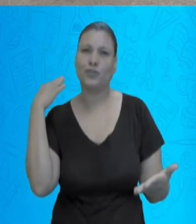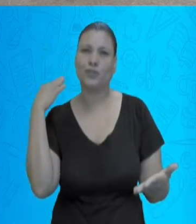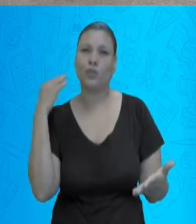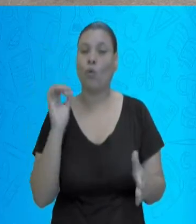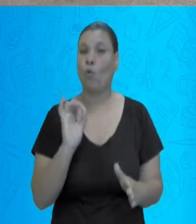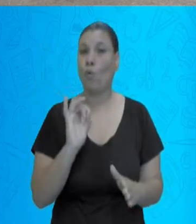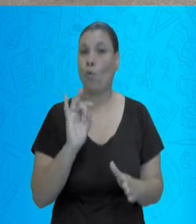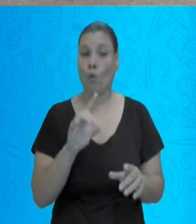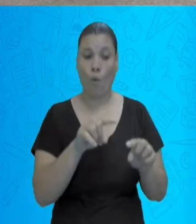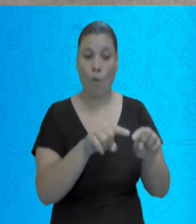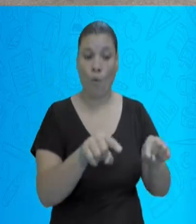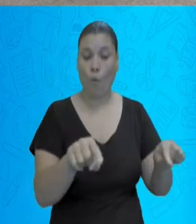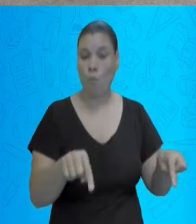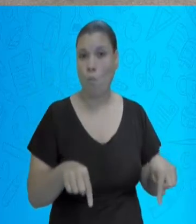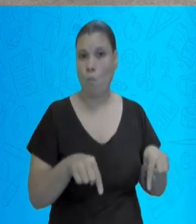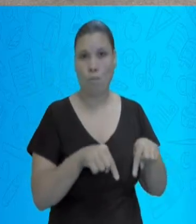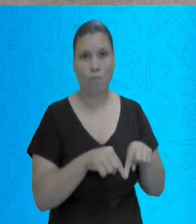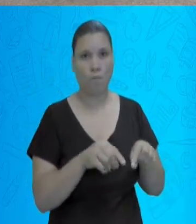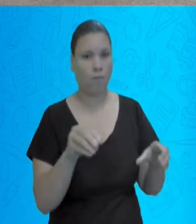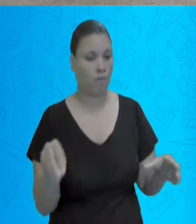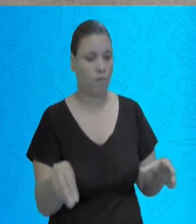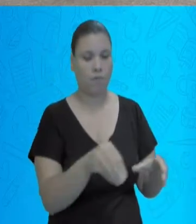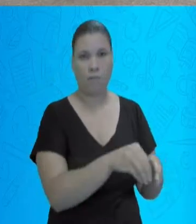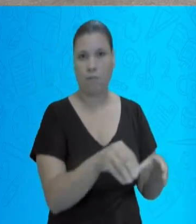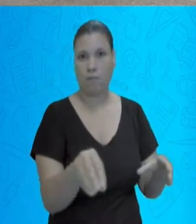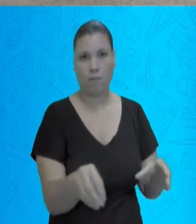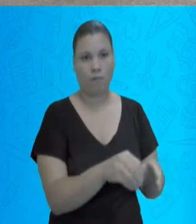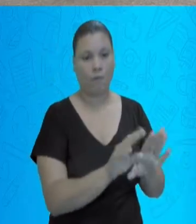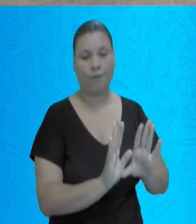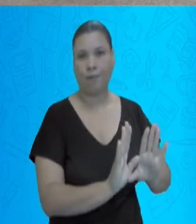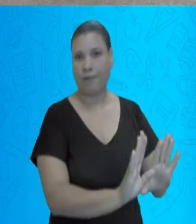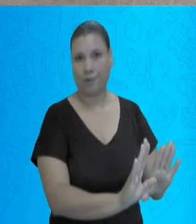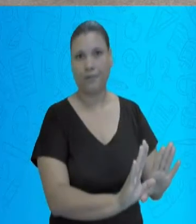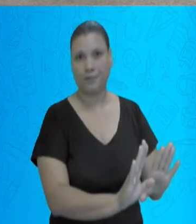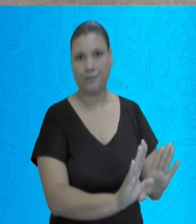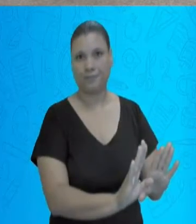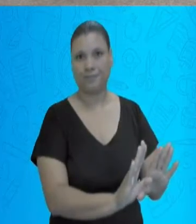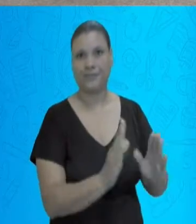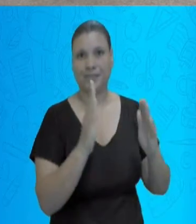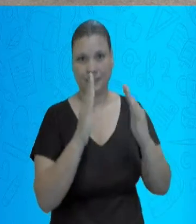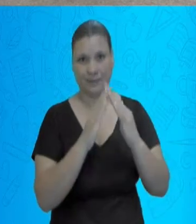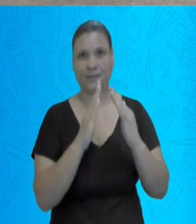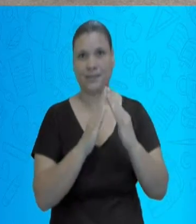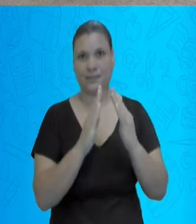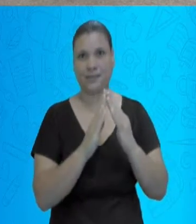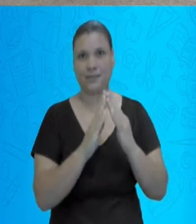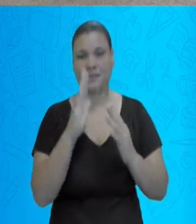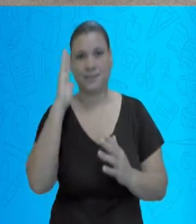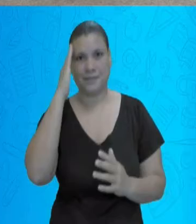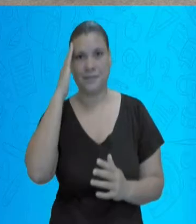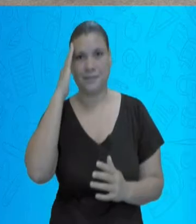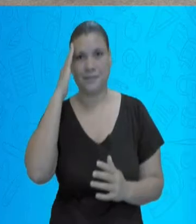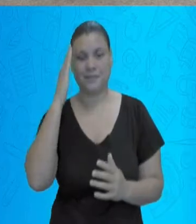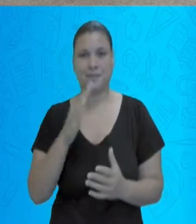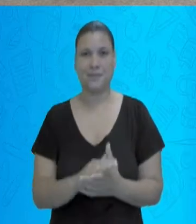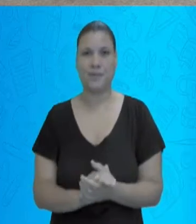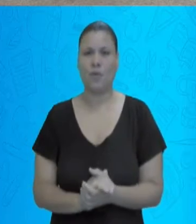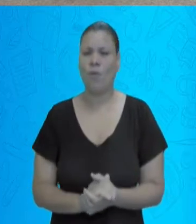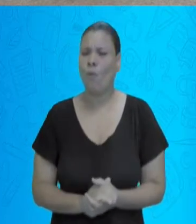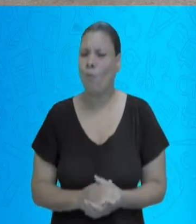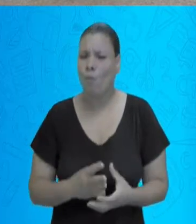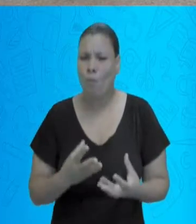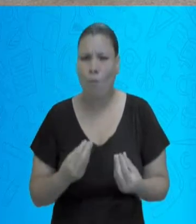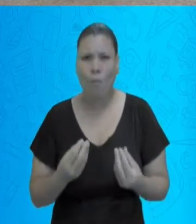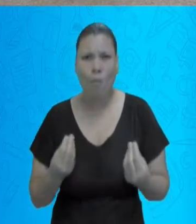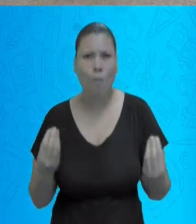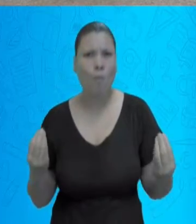para guardar essas coleções. Eles eram colecionadores, então eles guardavam ali essas coleções e eram